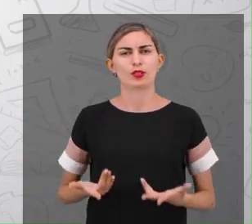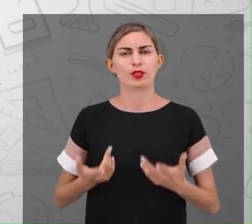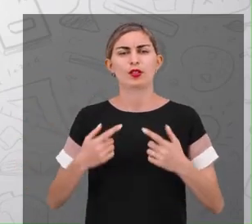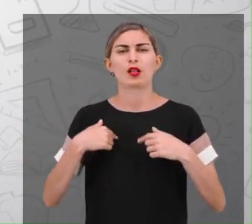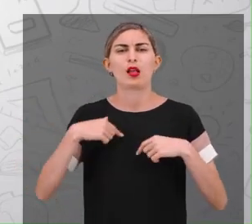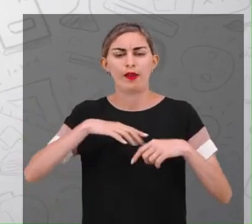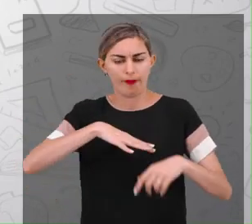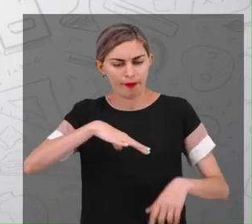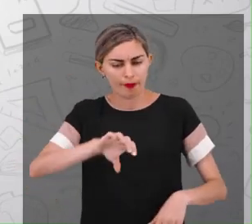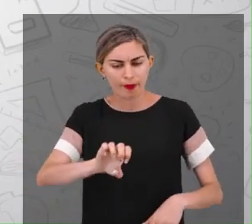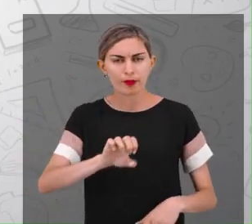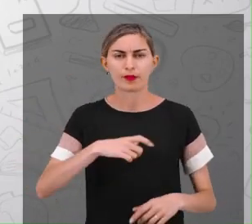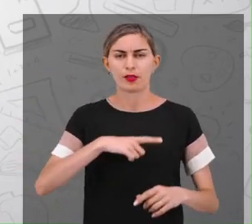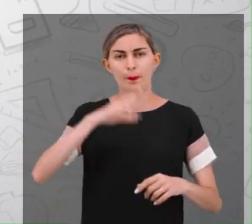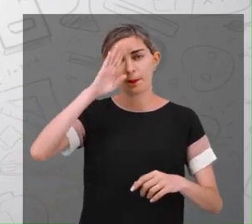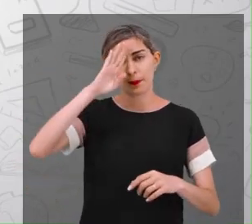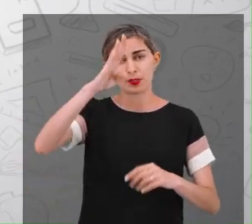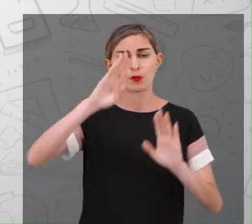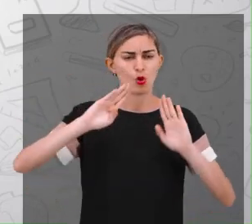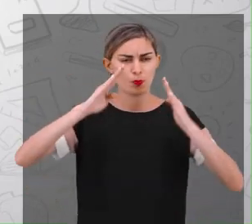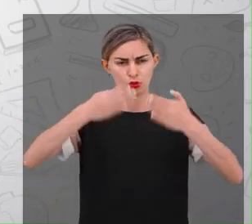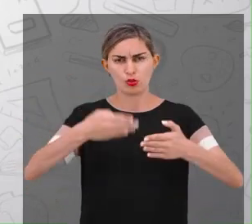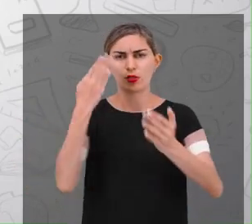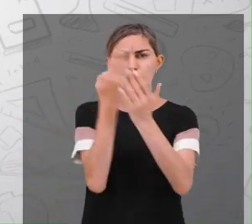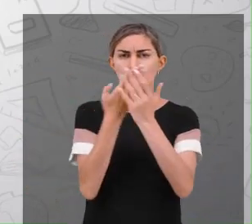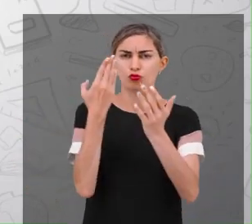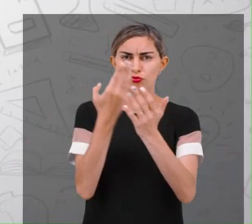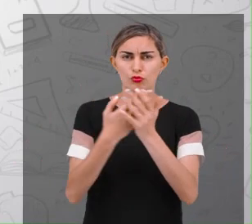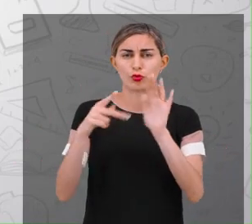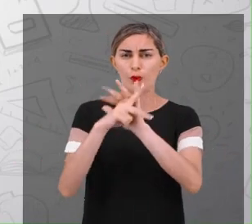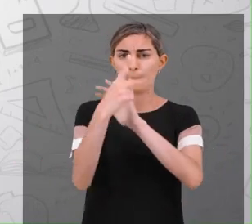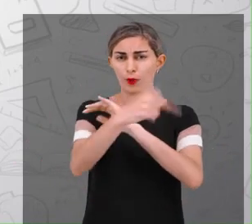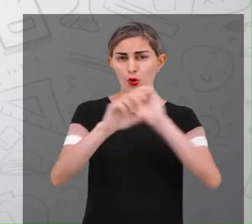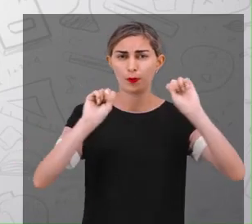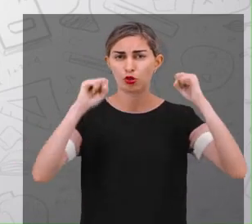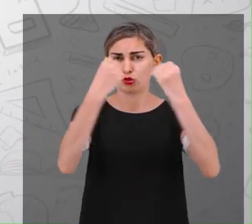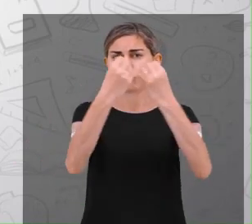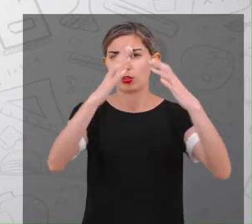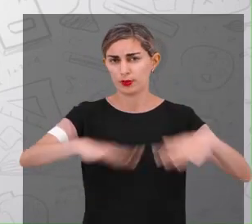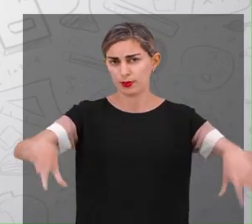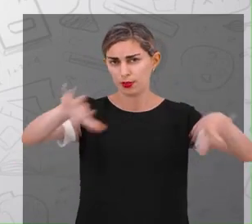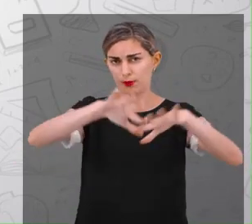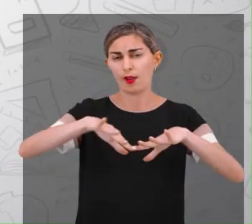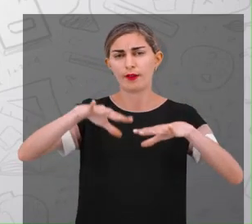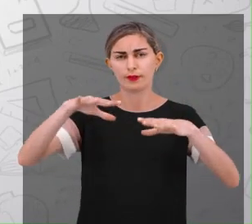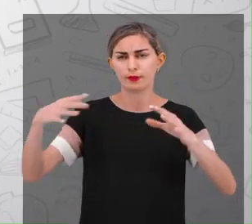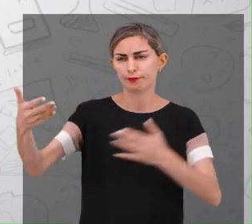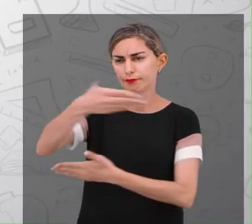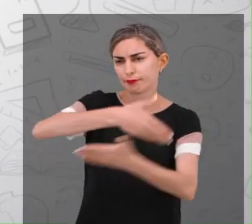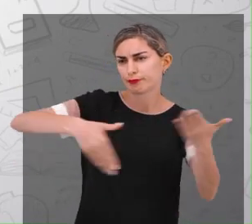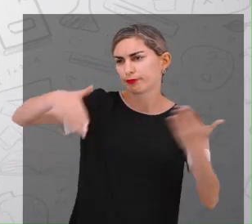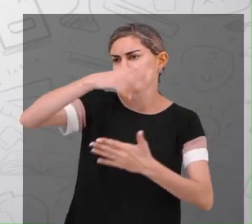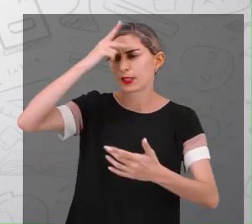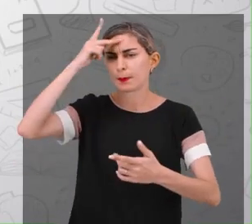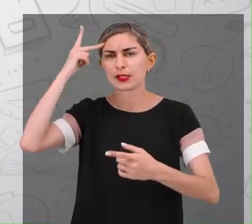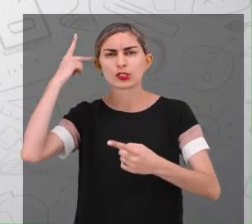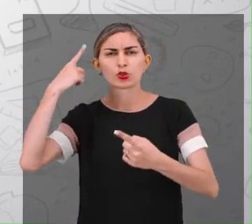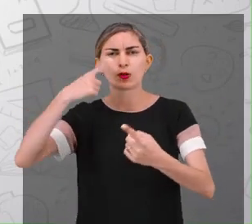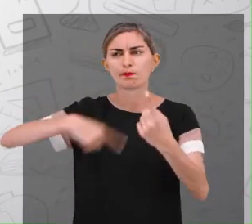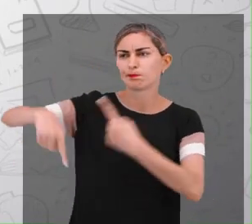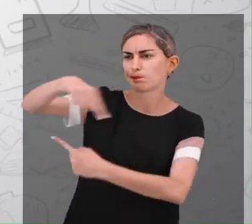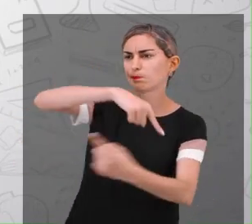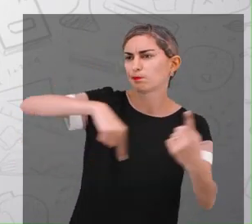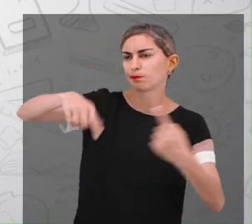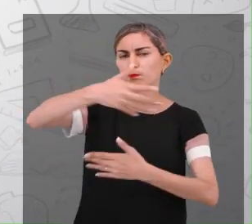ética, ela atua como principal objeto de estudo a própria sociedade, ou seja, as interações entre as pessoas